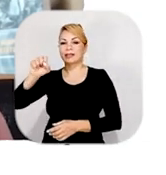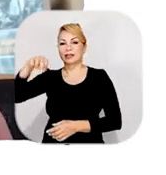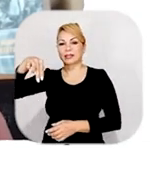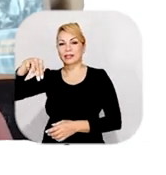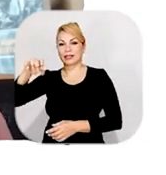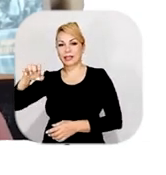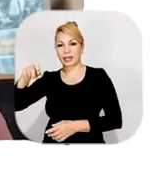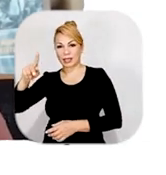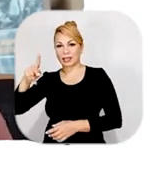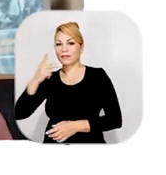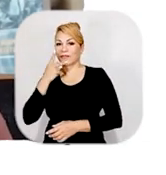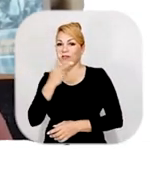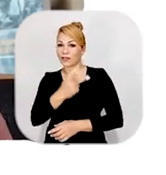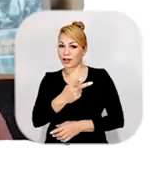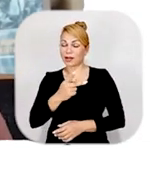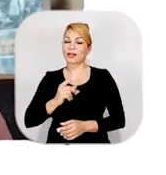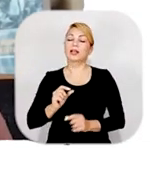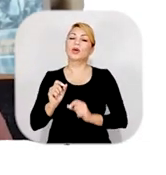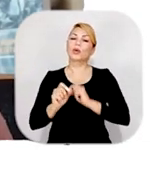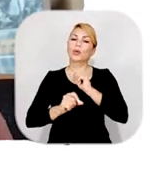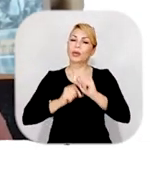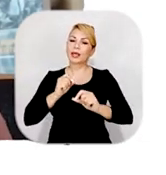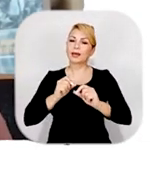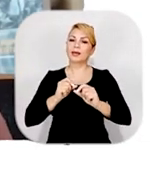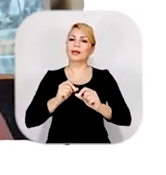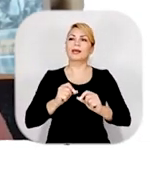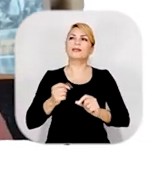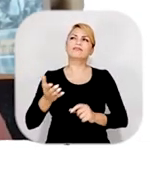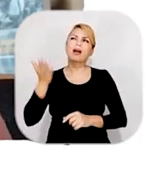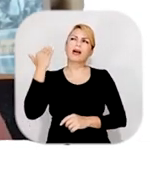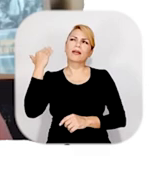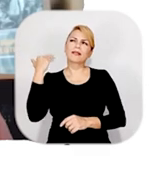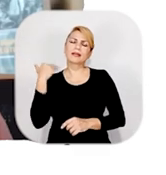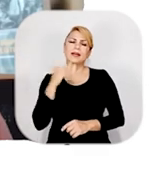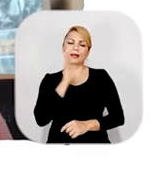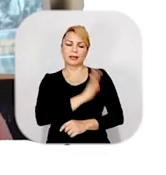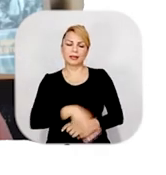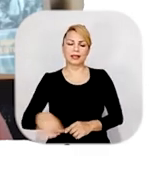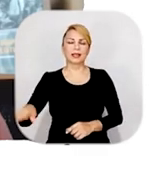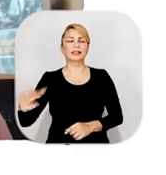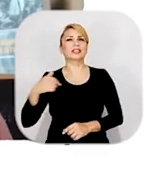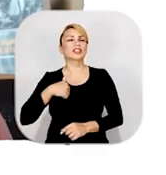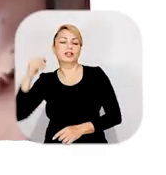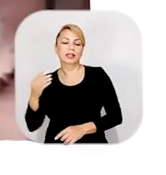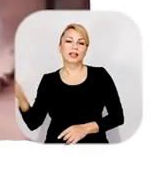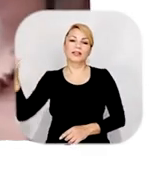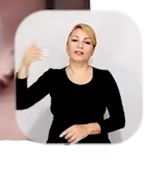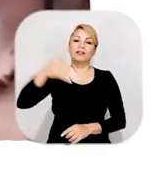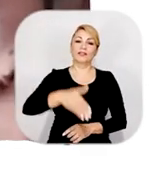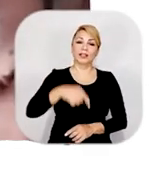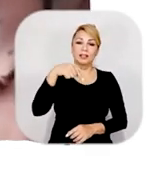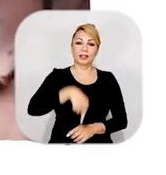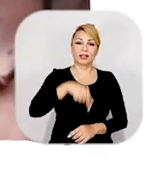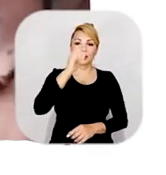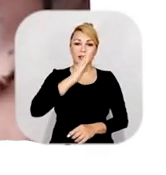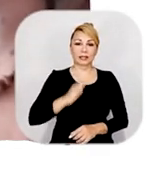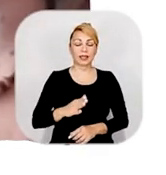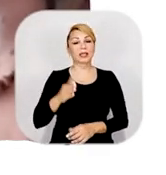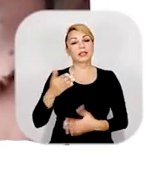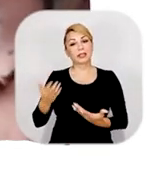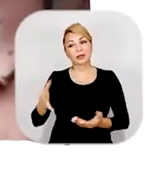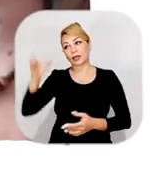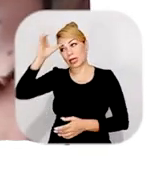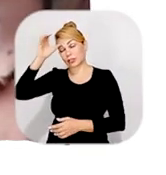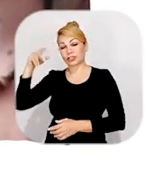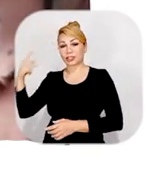dele foi uma mulher à frente do tempo dela. Ela veio para o Brasil em 1904 para trabalhar no Museu Guild. Por